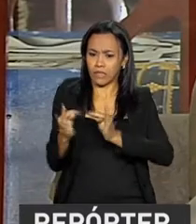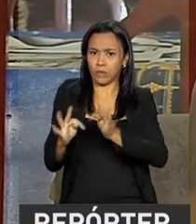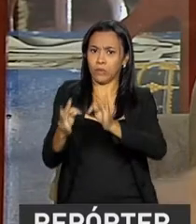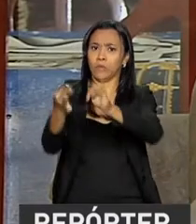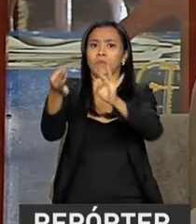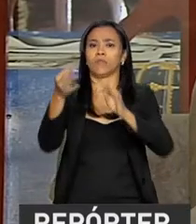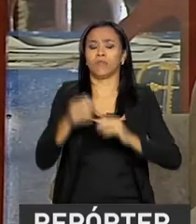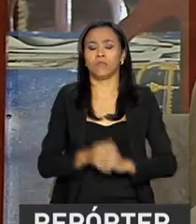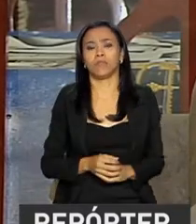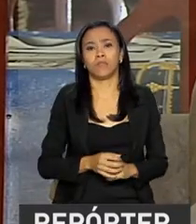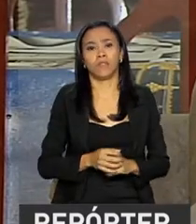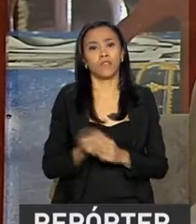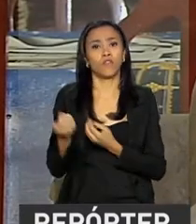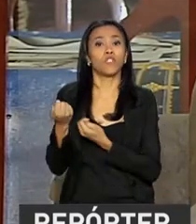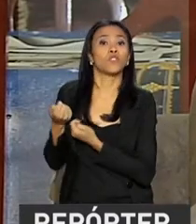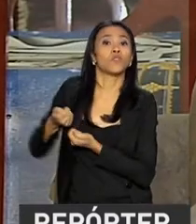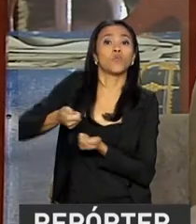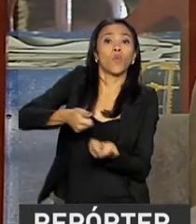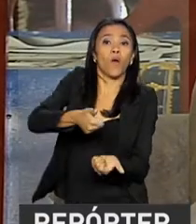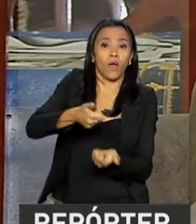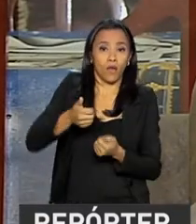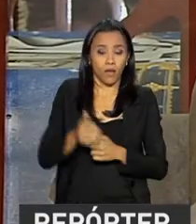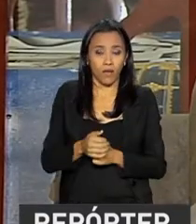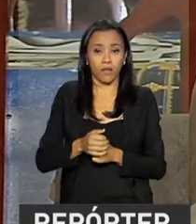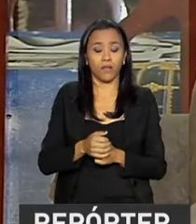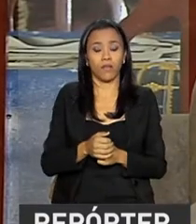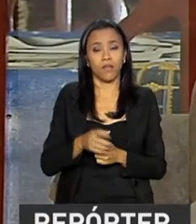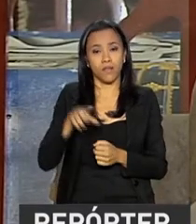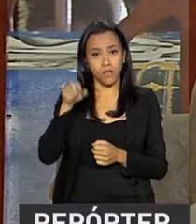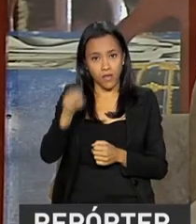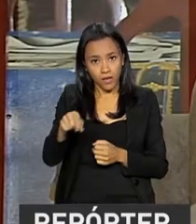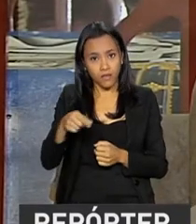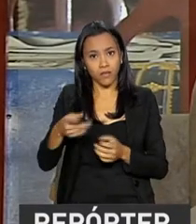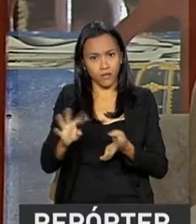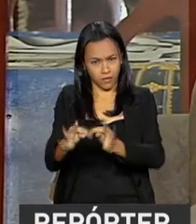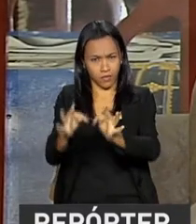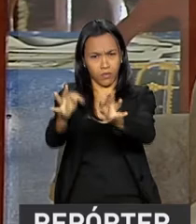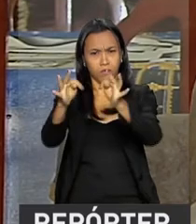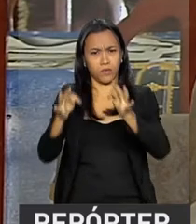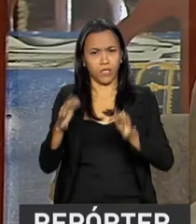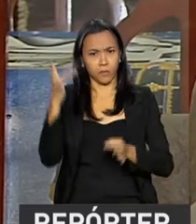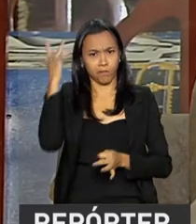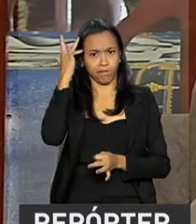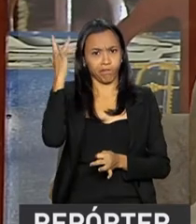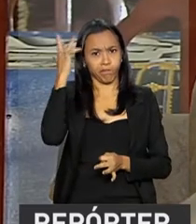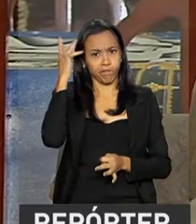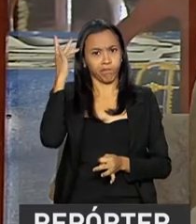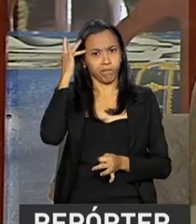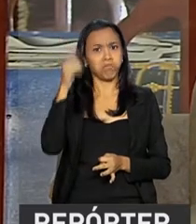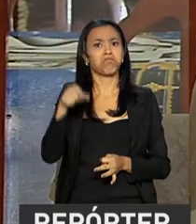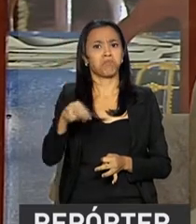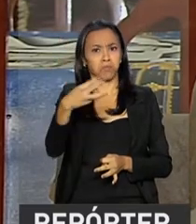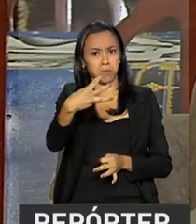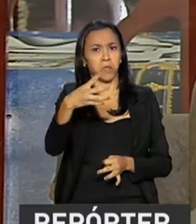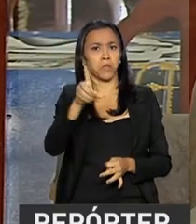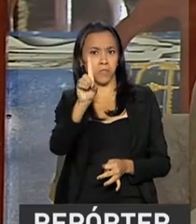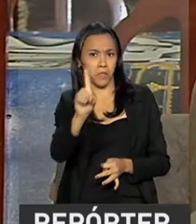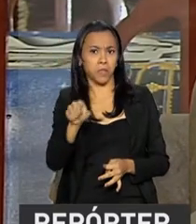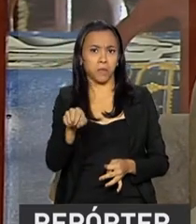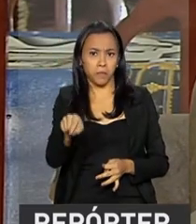de doação e uma van e tecnologia de ponta